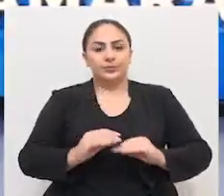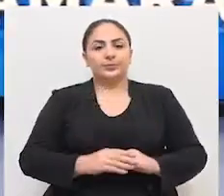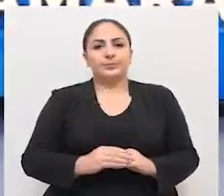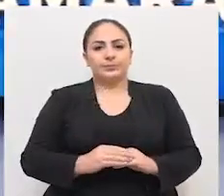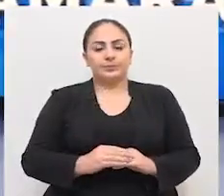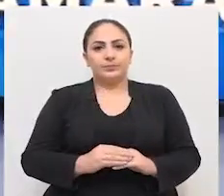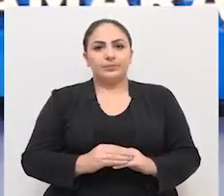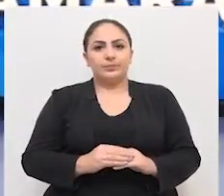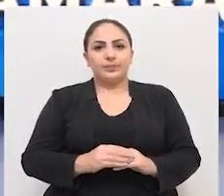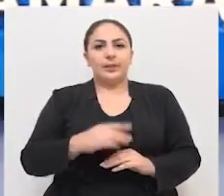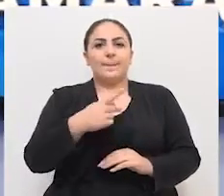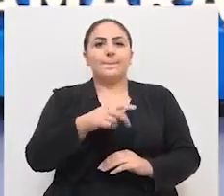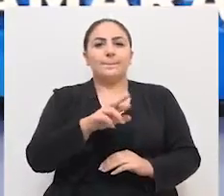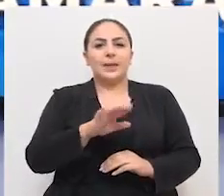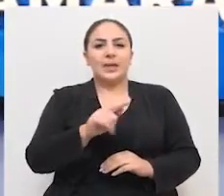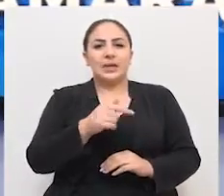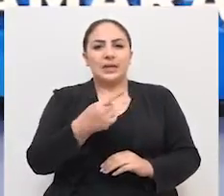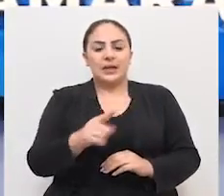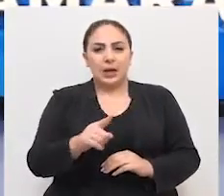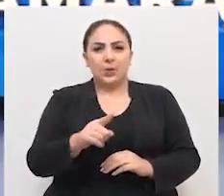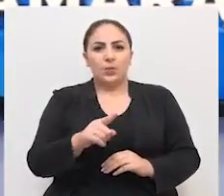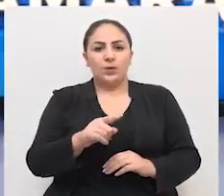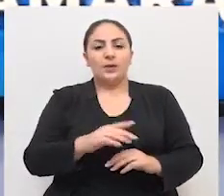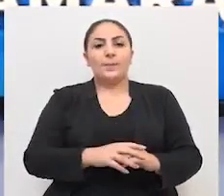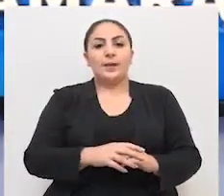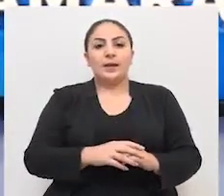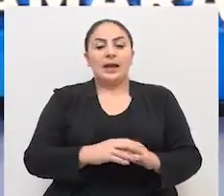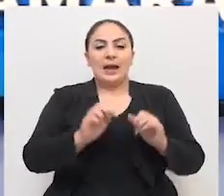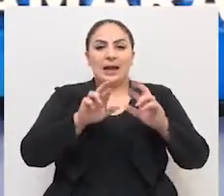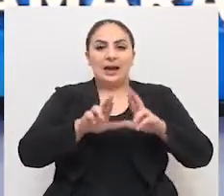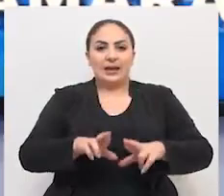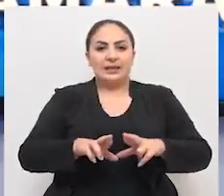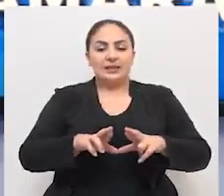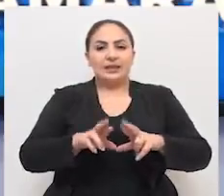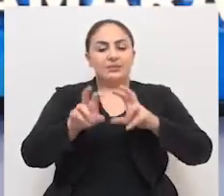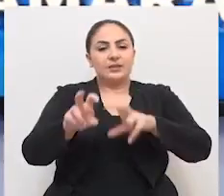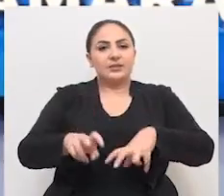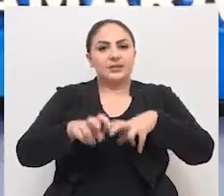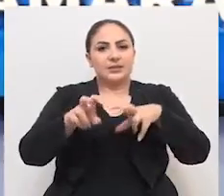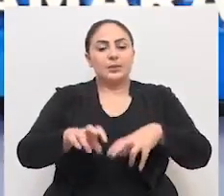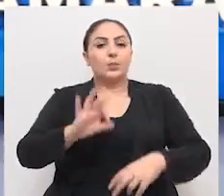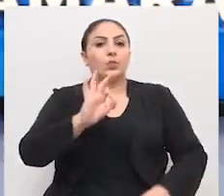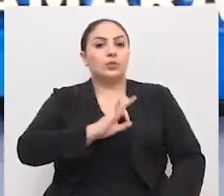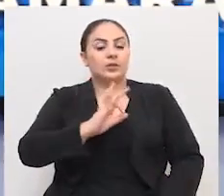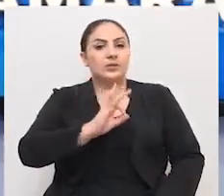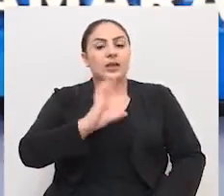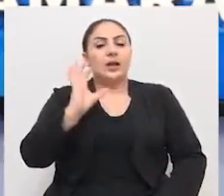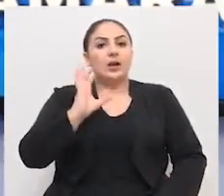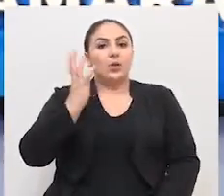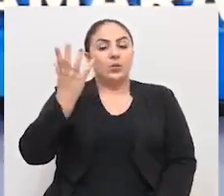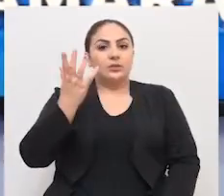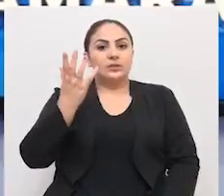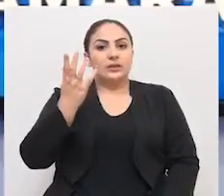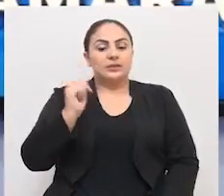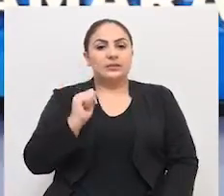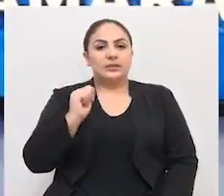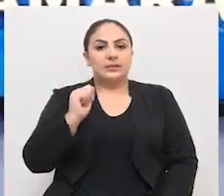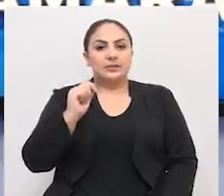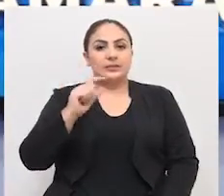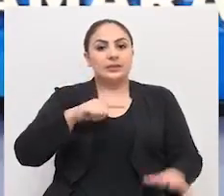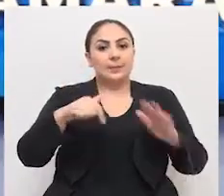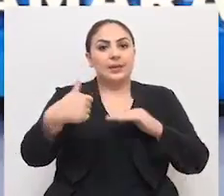Boa noite. Pregão eletrônico para arrendamento da área da Fazenda da Brigada Militar acontece na